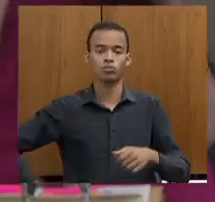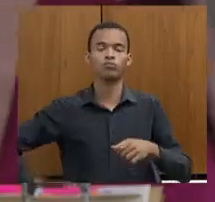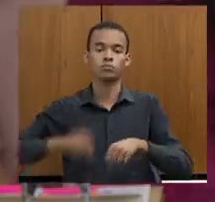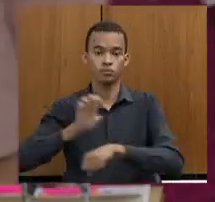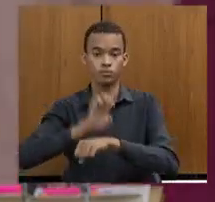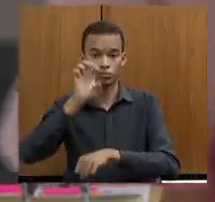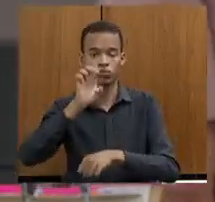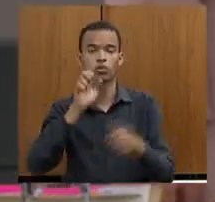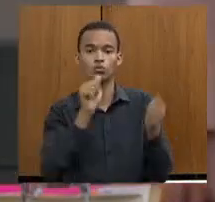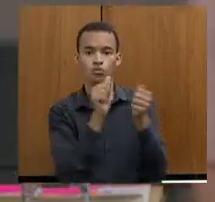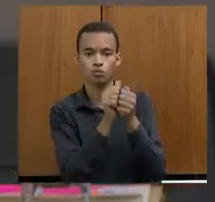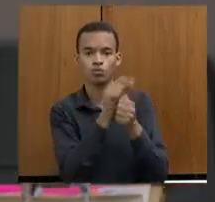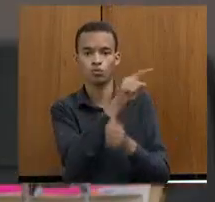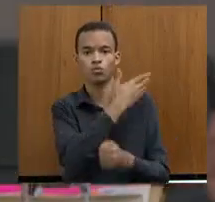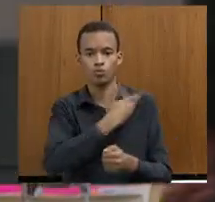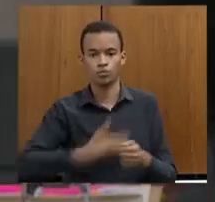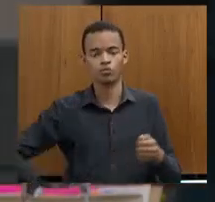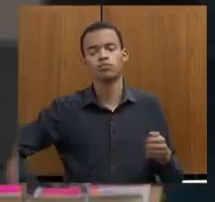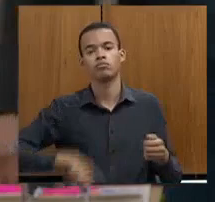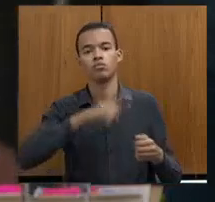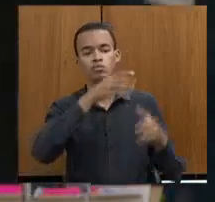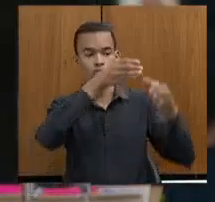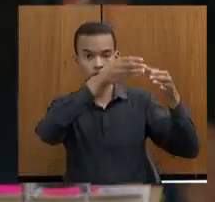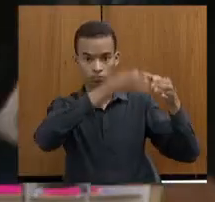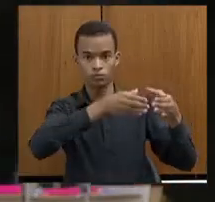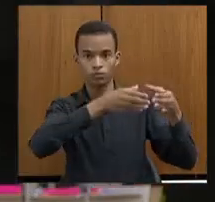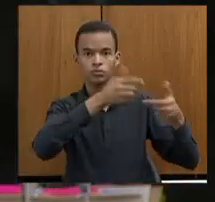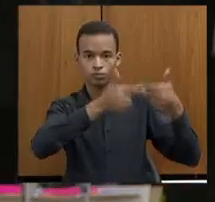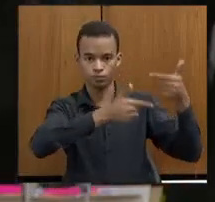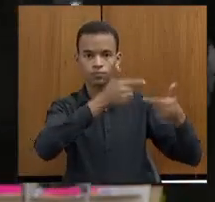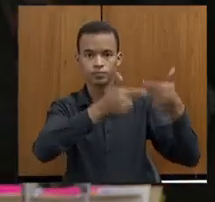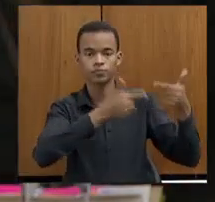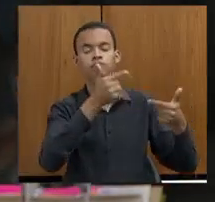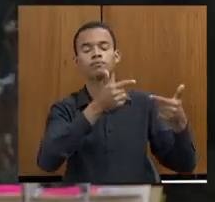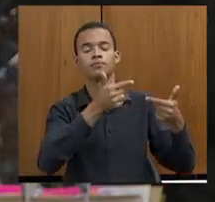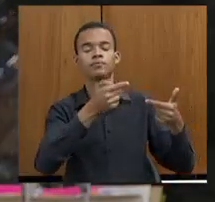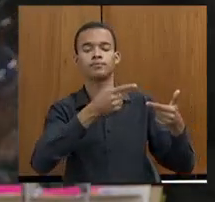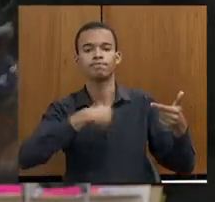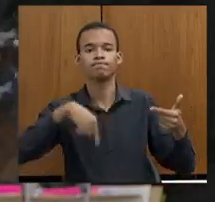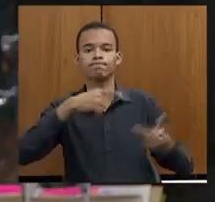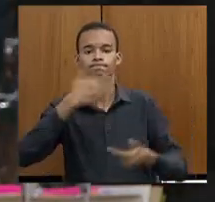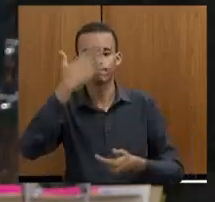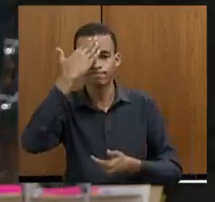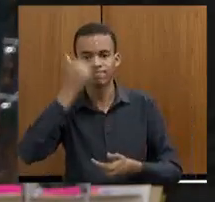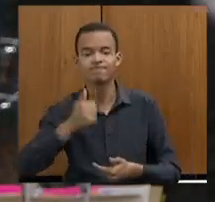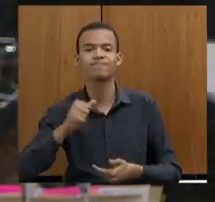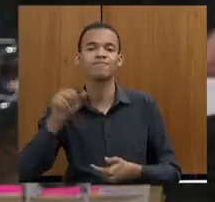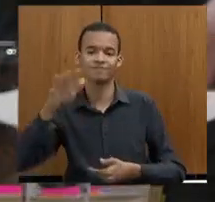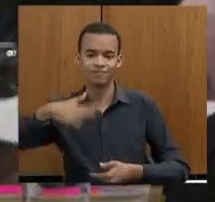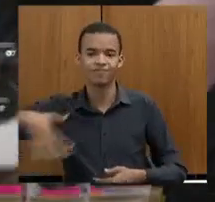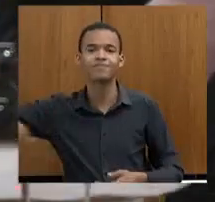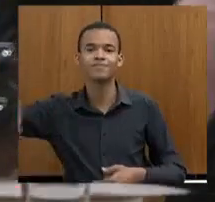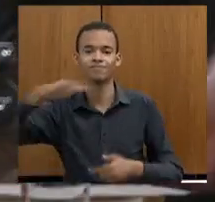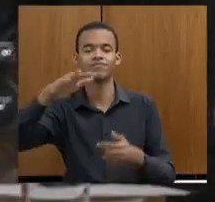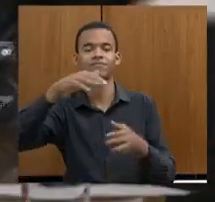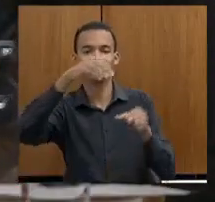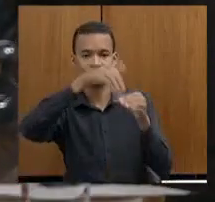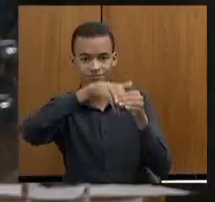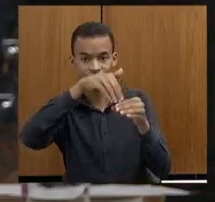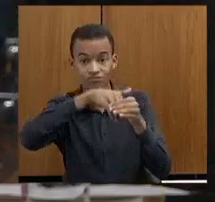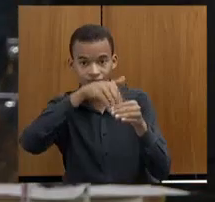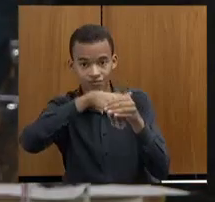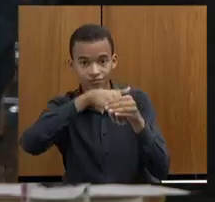ao lado do nosso Governador Romeu Zema lá na cidade administrativa o a interpretação Nossa do Recado Das urnas é de que